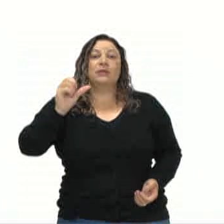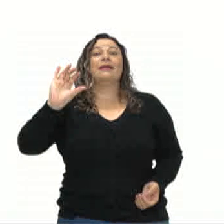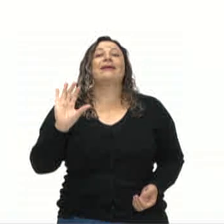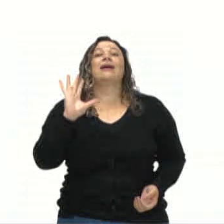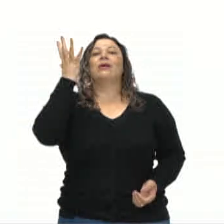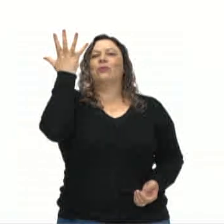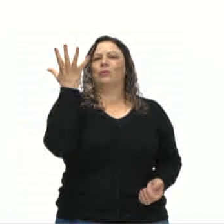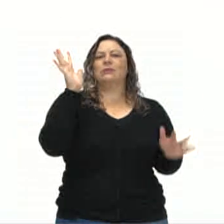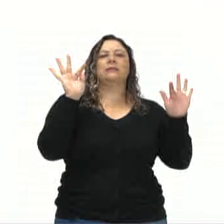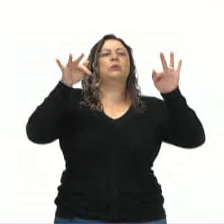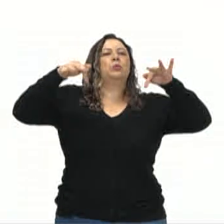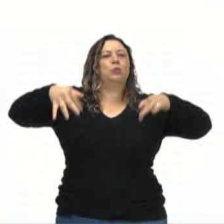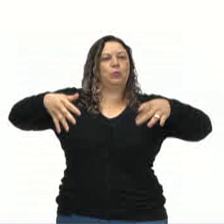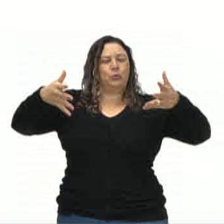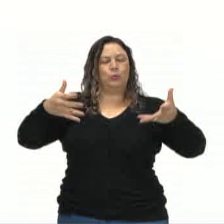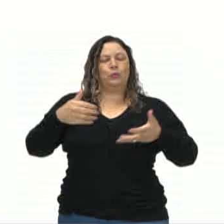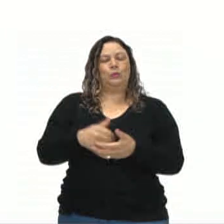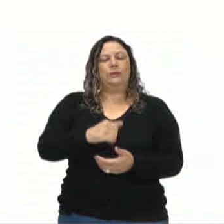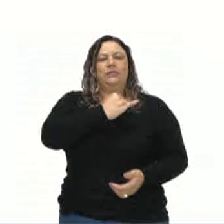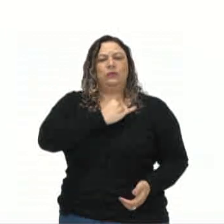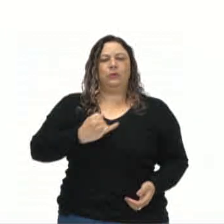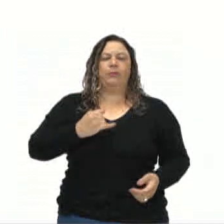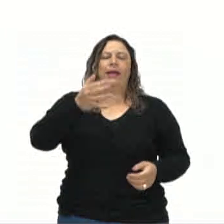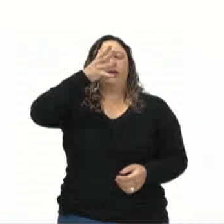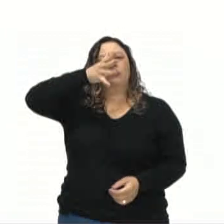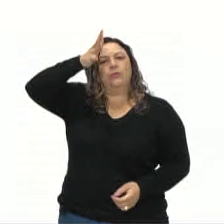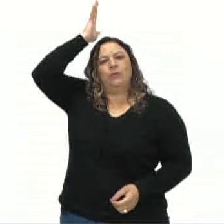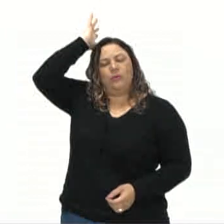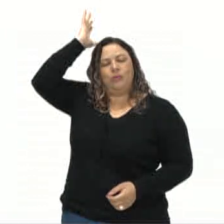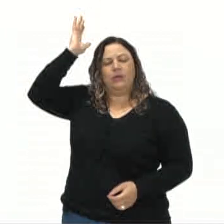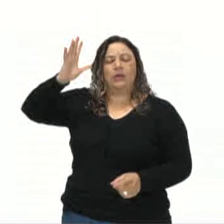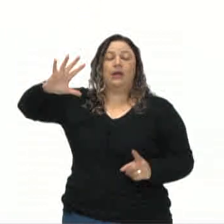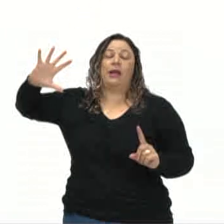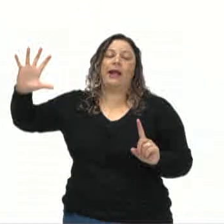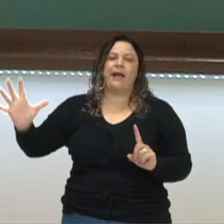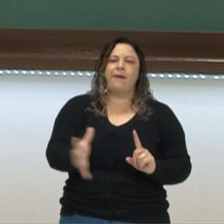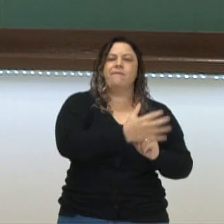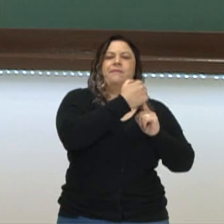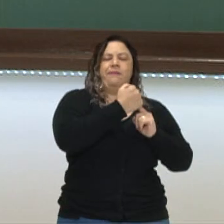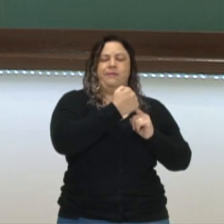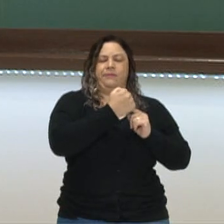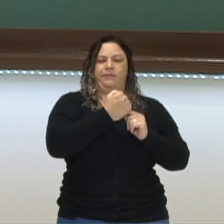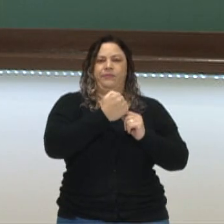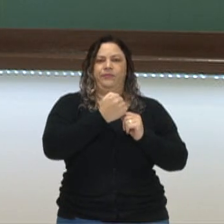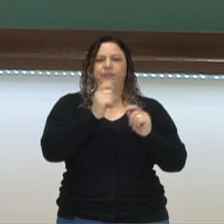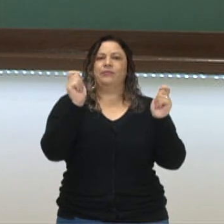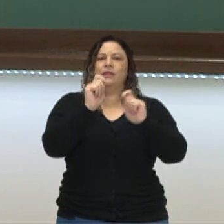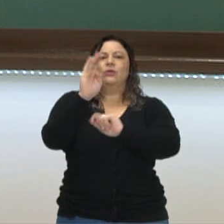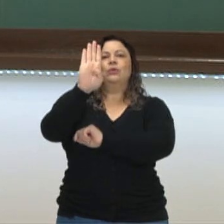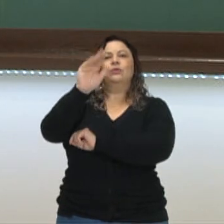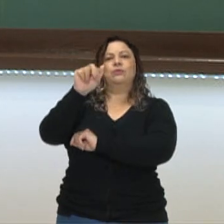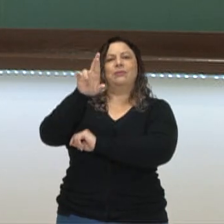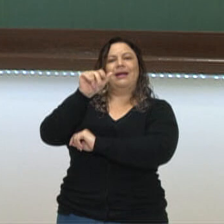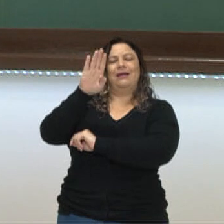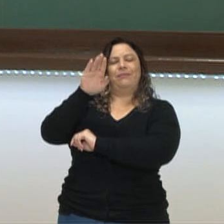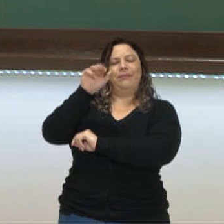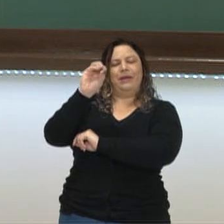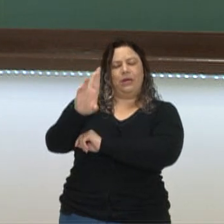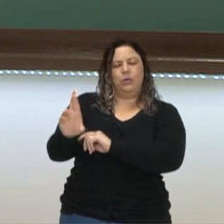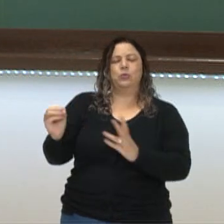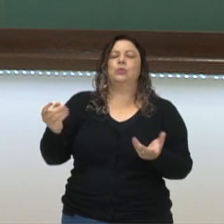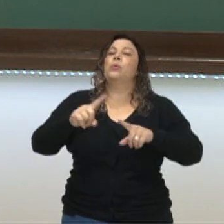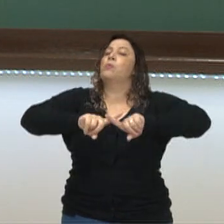o fim do Império Romano, né? Roma é tomada pelos bárbaros, tá? Mas a